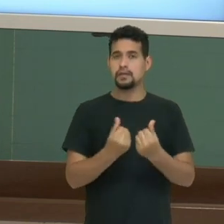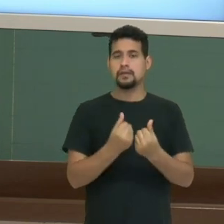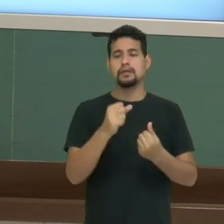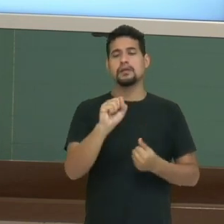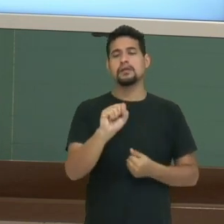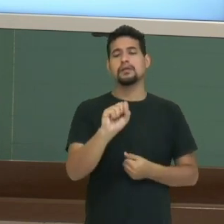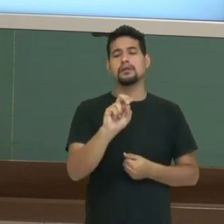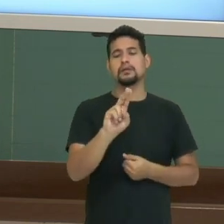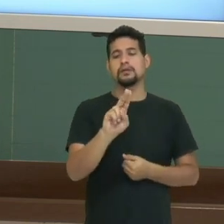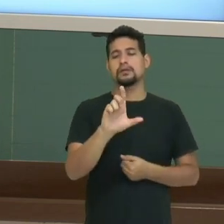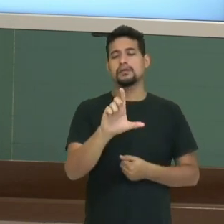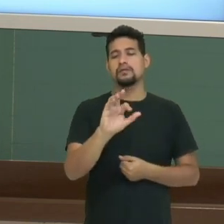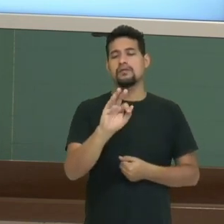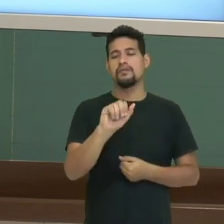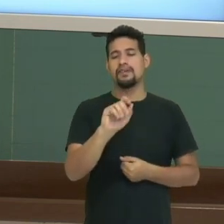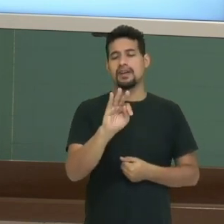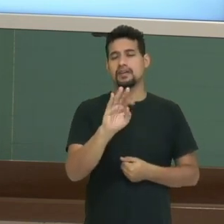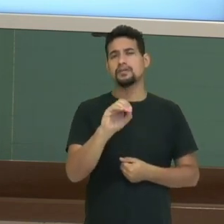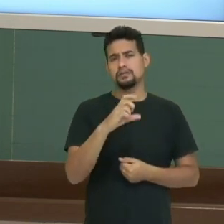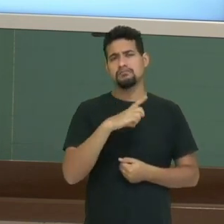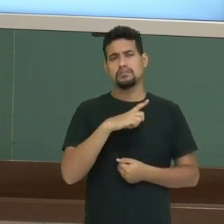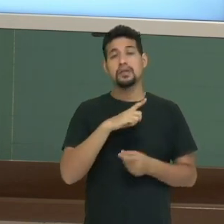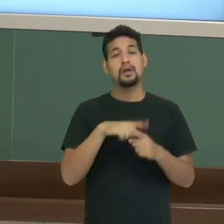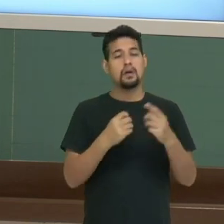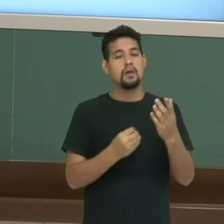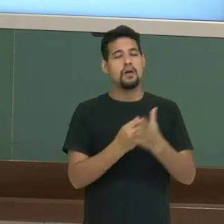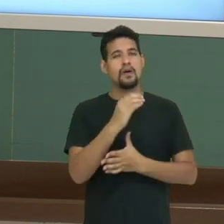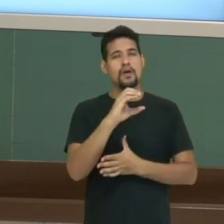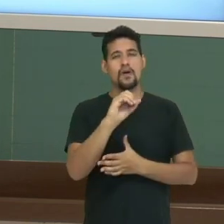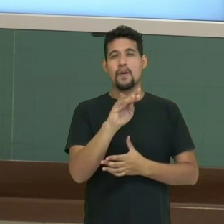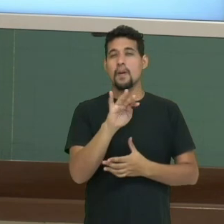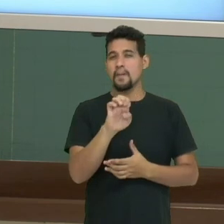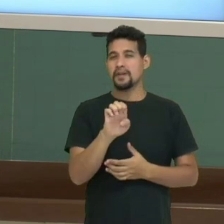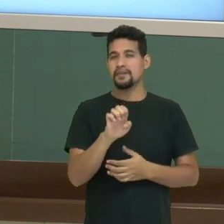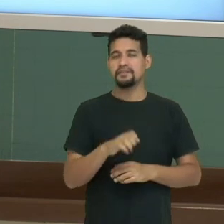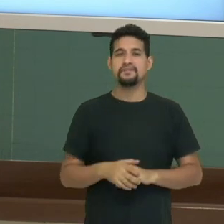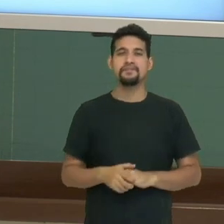cobre presente, aí a gente vai ter o surgimento do cobre metálico.